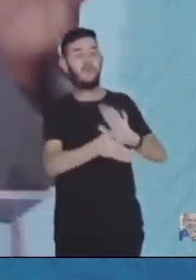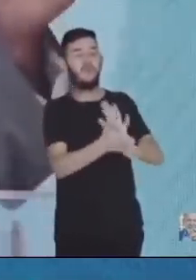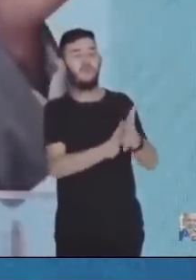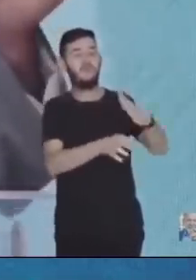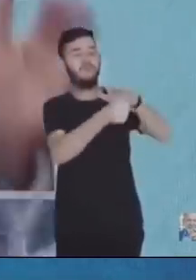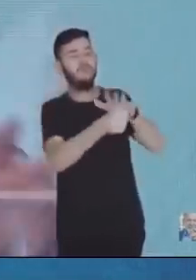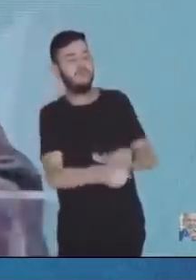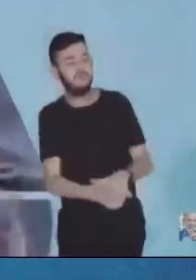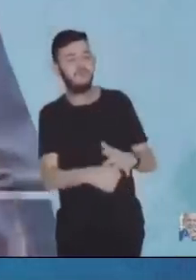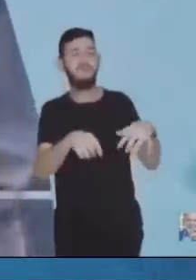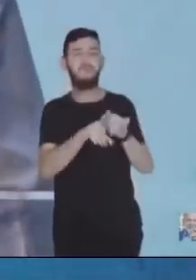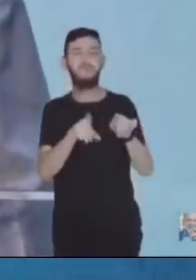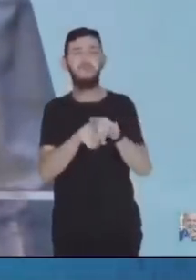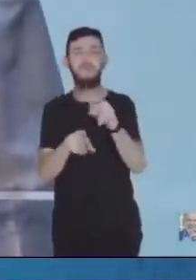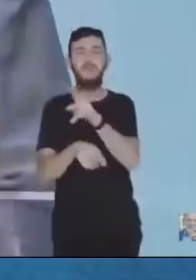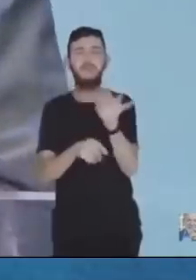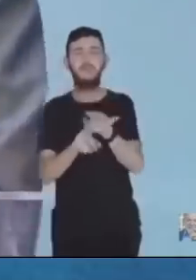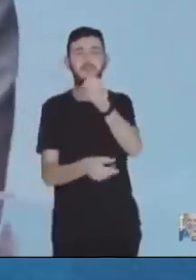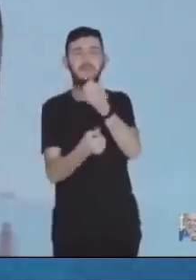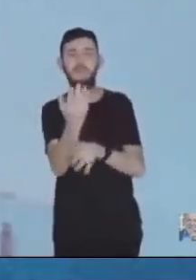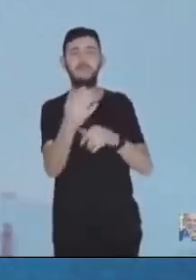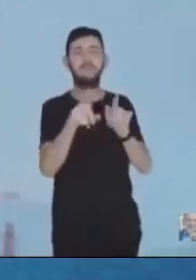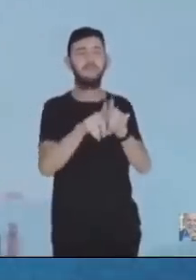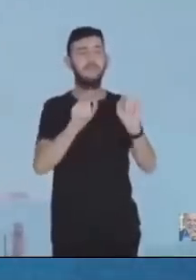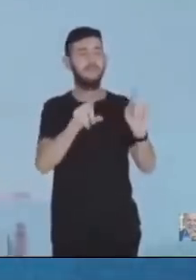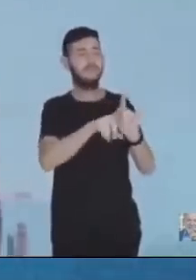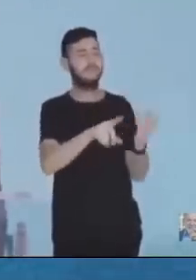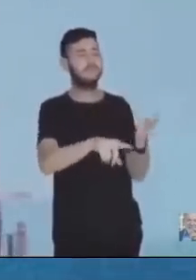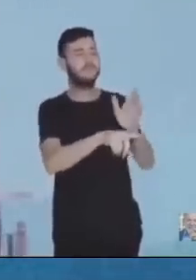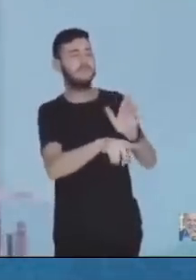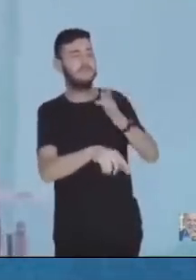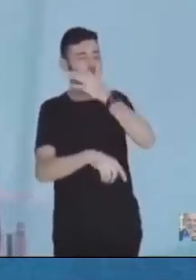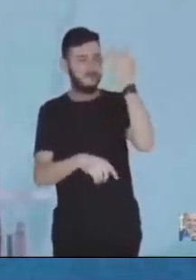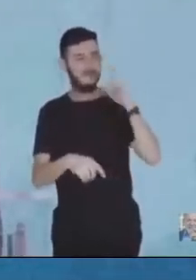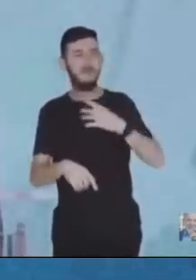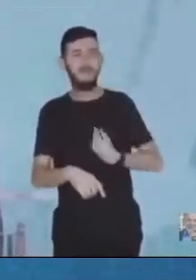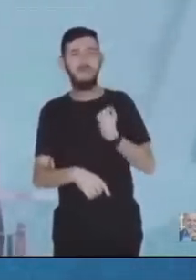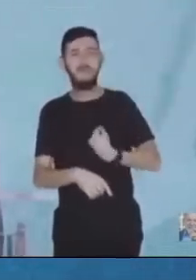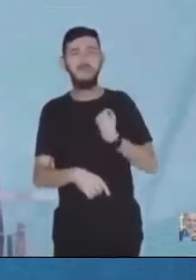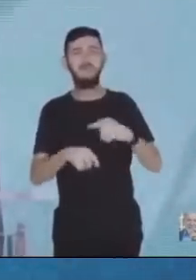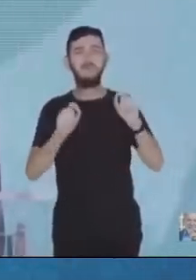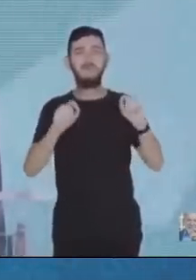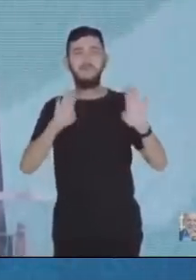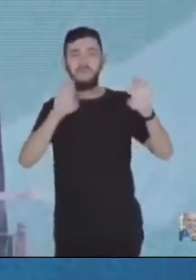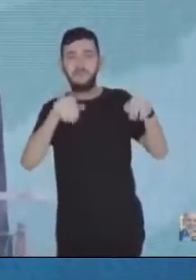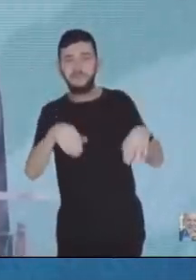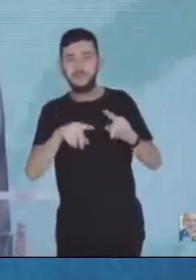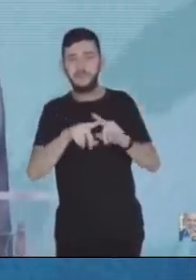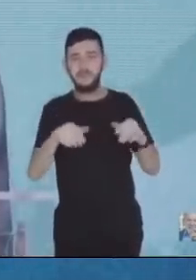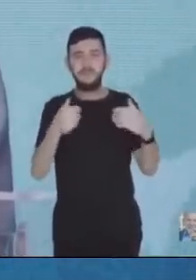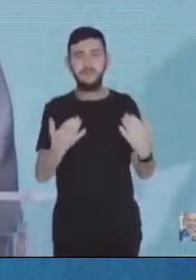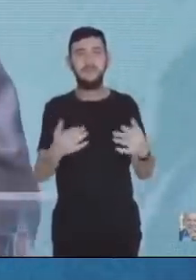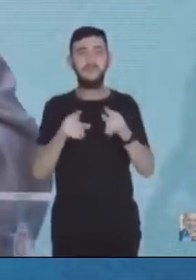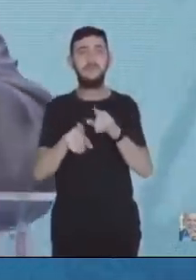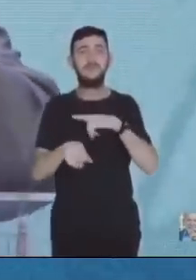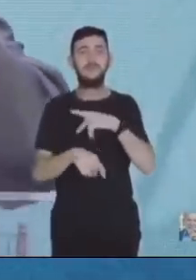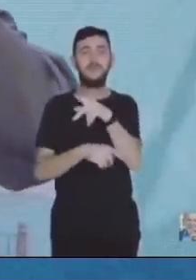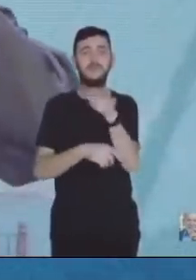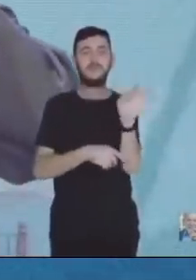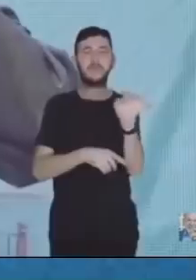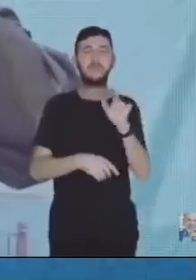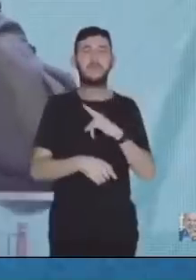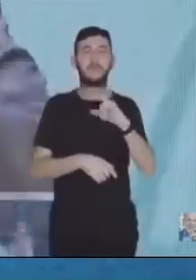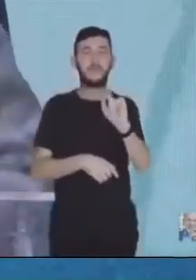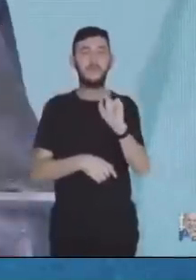que nunca tiveram vez e nem voz. É por isso que o PT tem tantos inimigos. Mas estejam certos que o PT